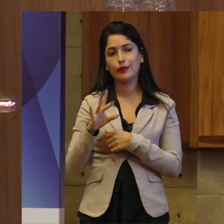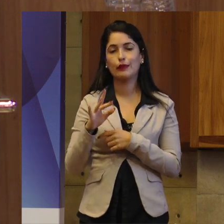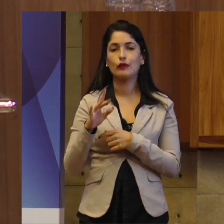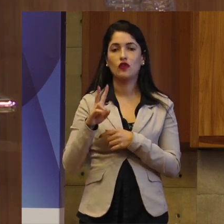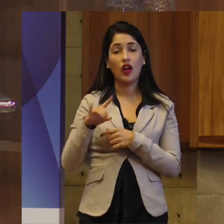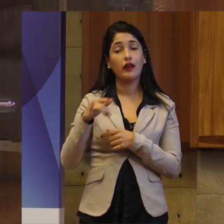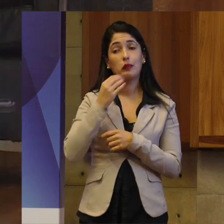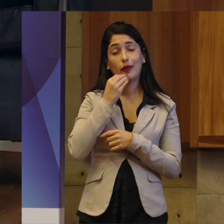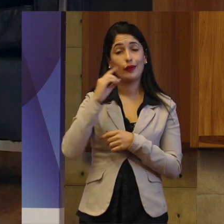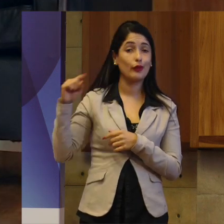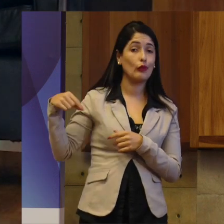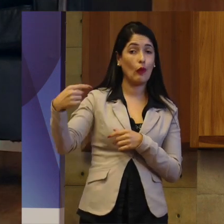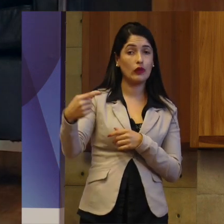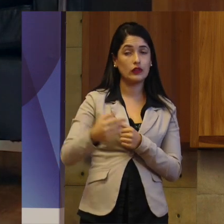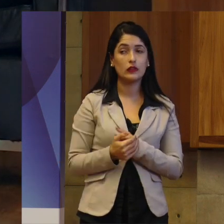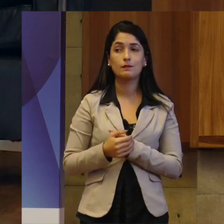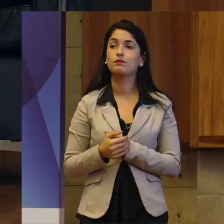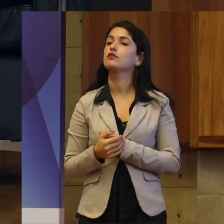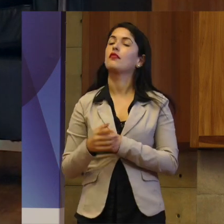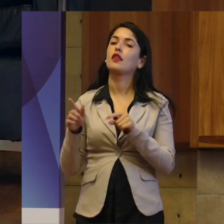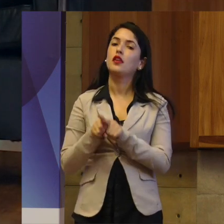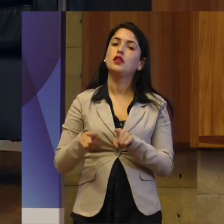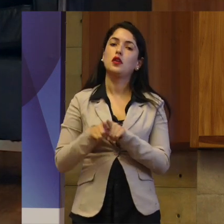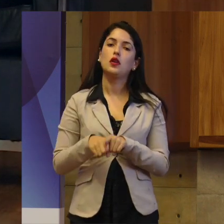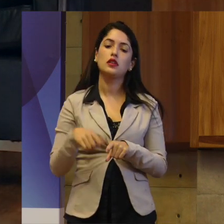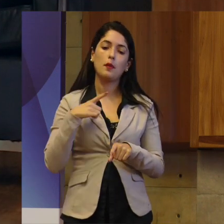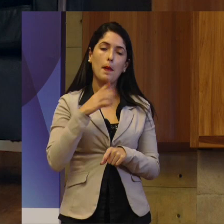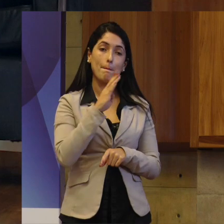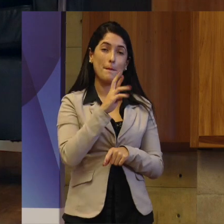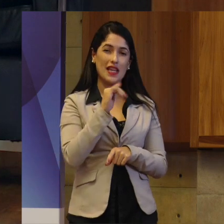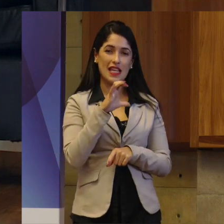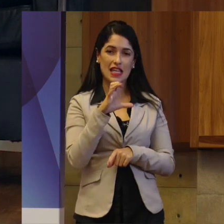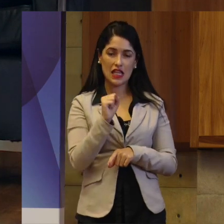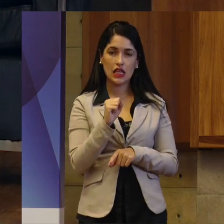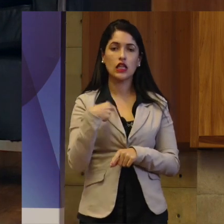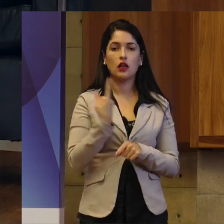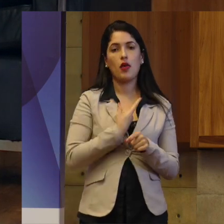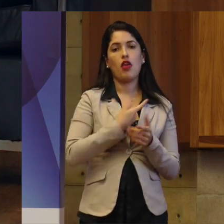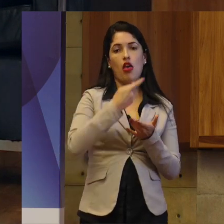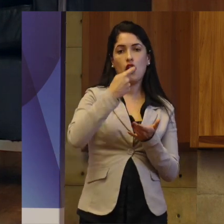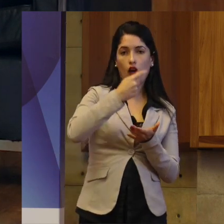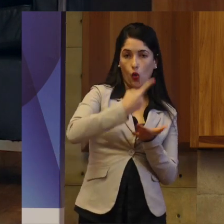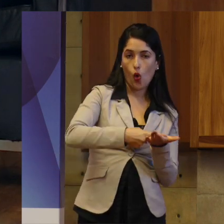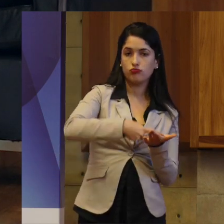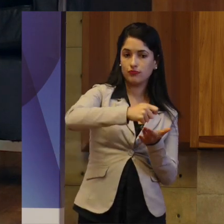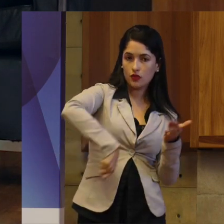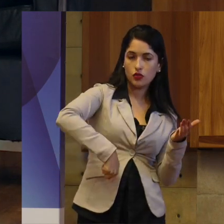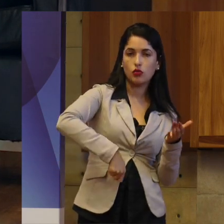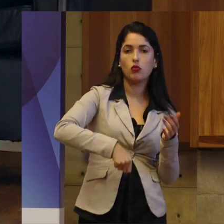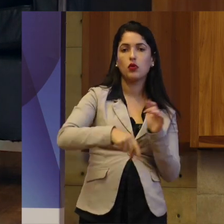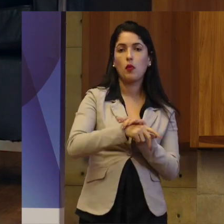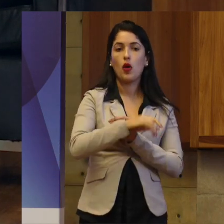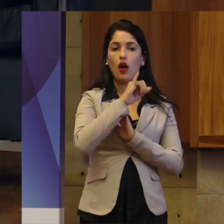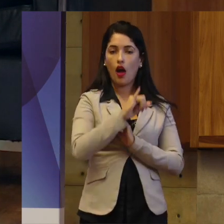próxima oportunidade. Nos BRICS, assinamos o acordo constitutivo da Rede de Ambiente de Inovação, o iBRICS,